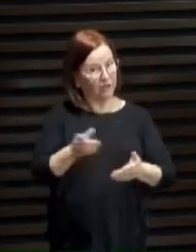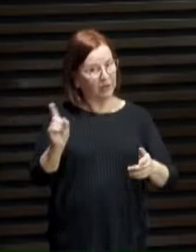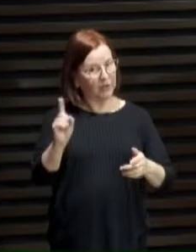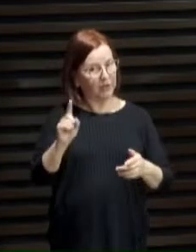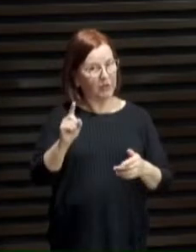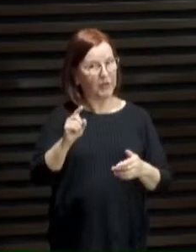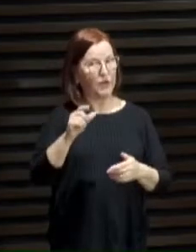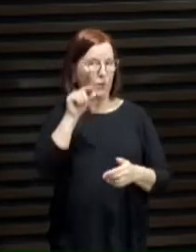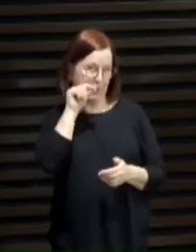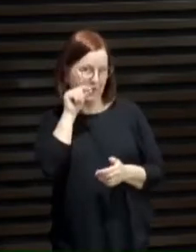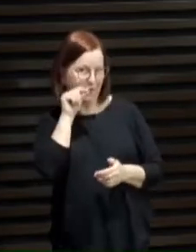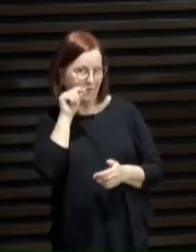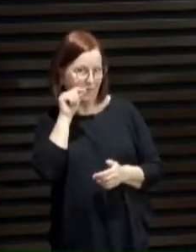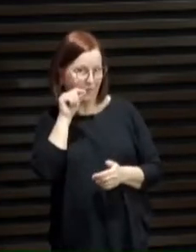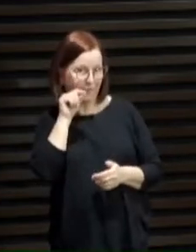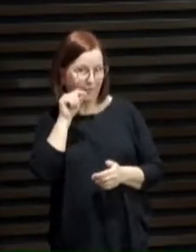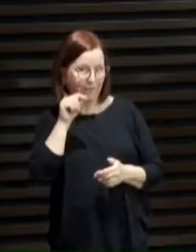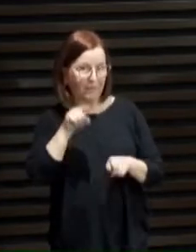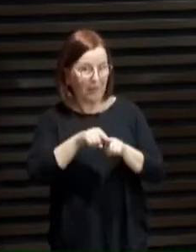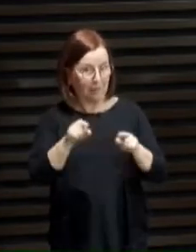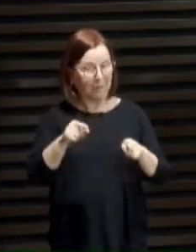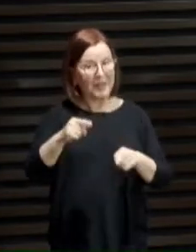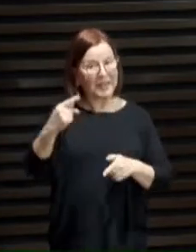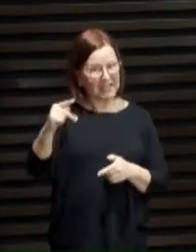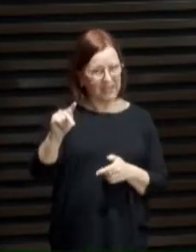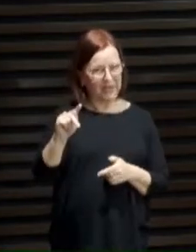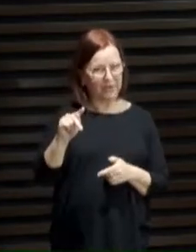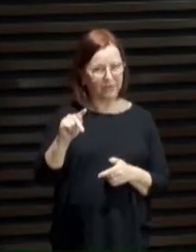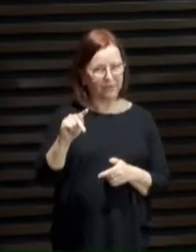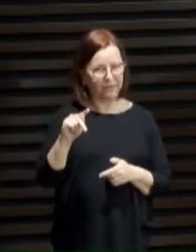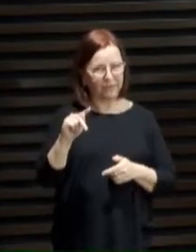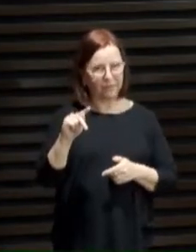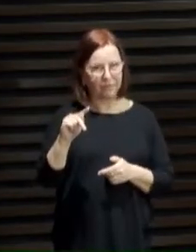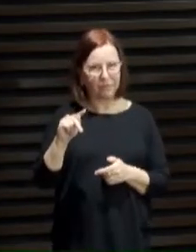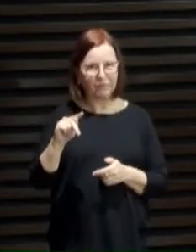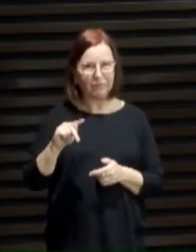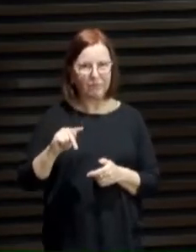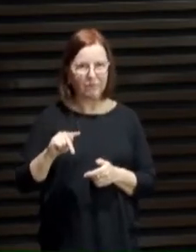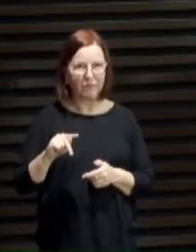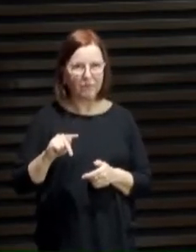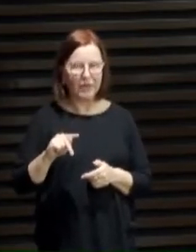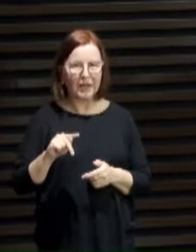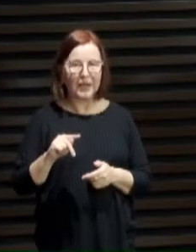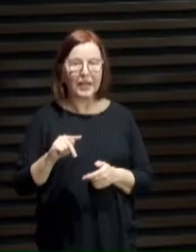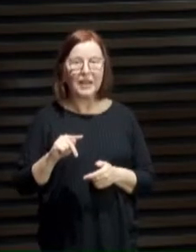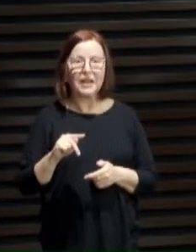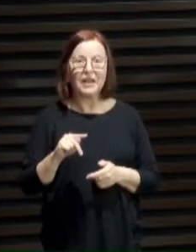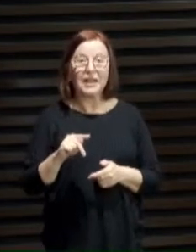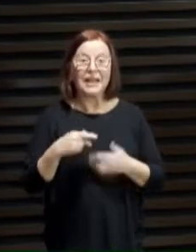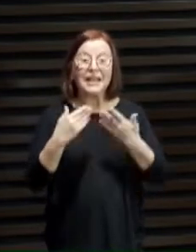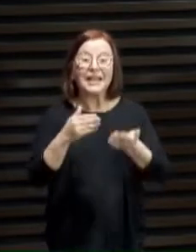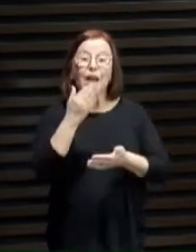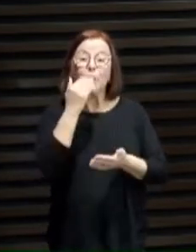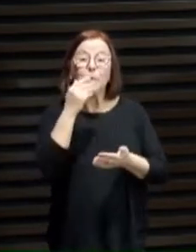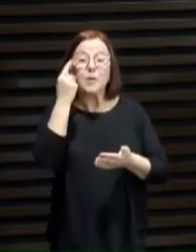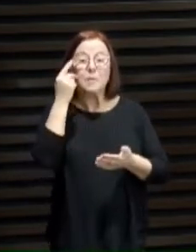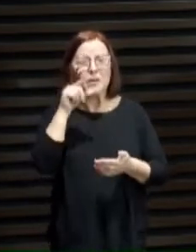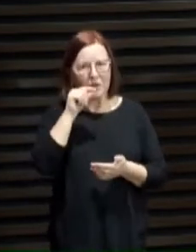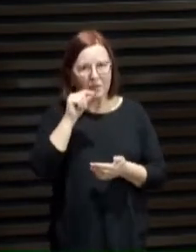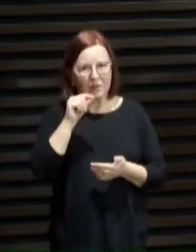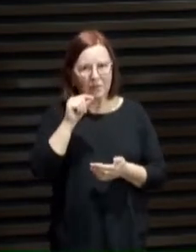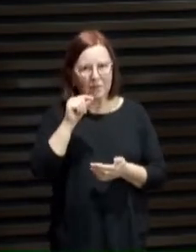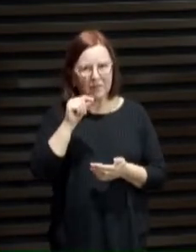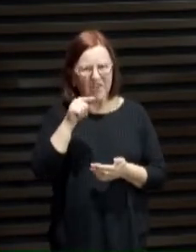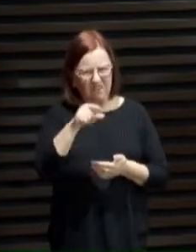de vocês, supre a pássaros, não suprirá Ele a vossa